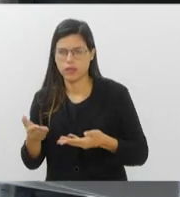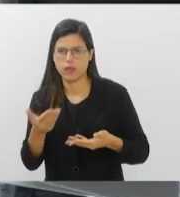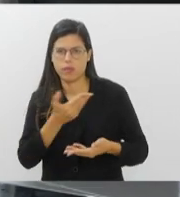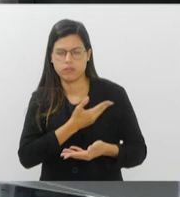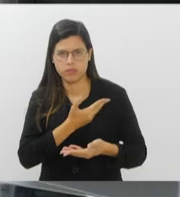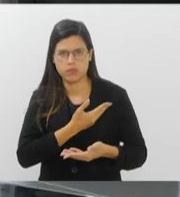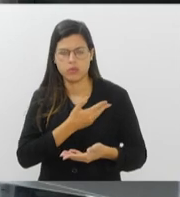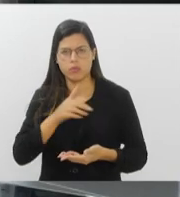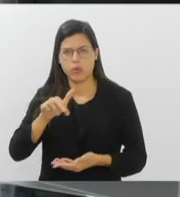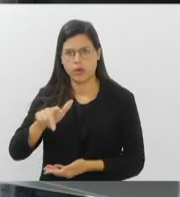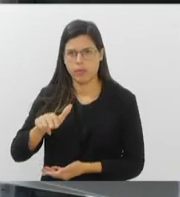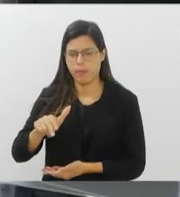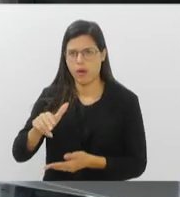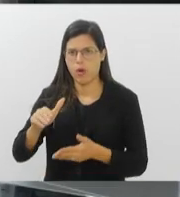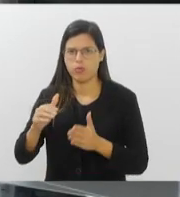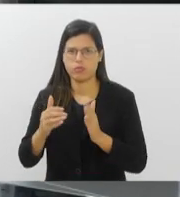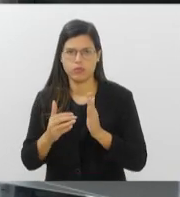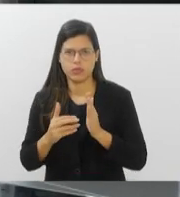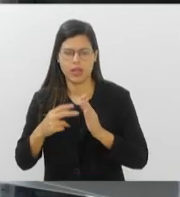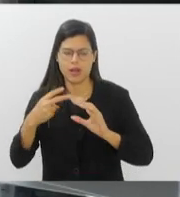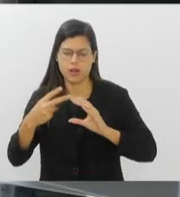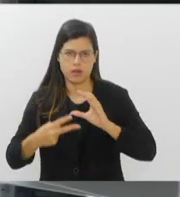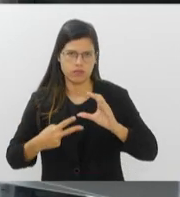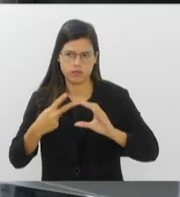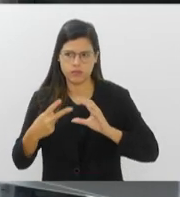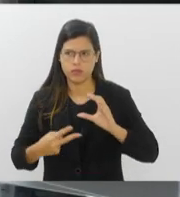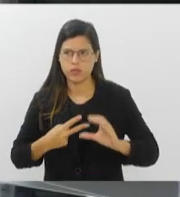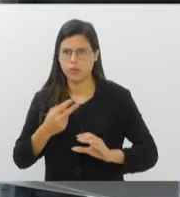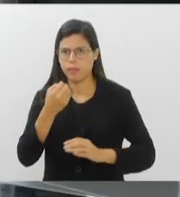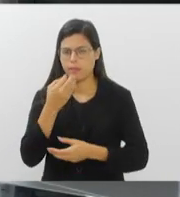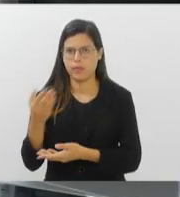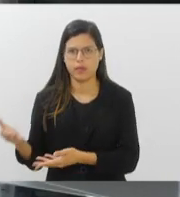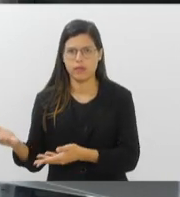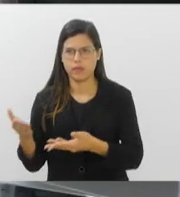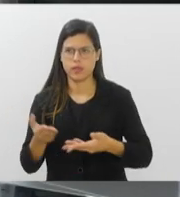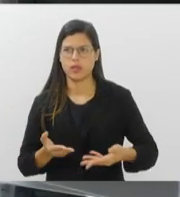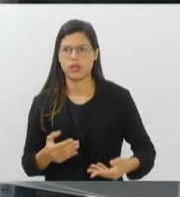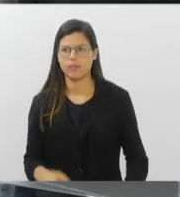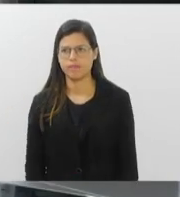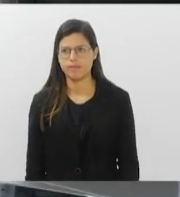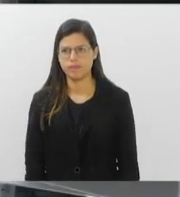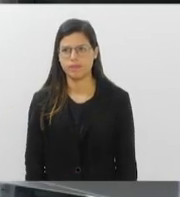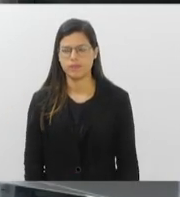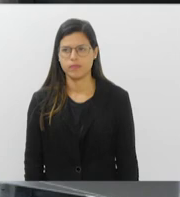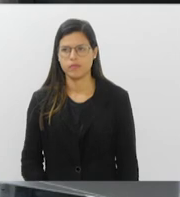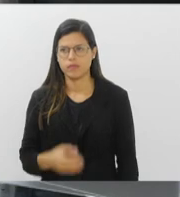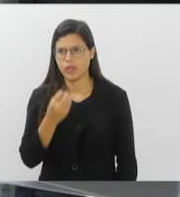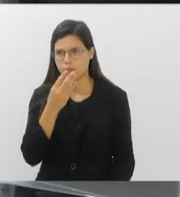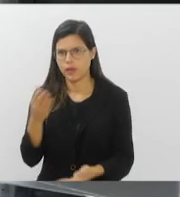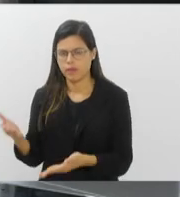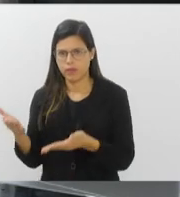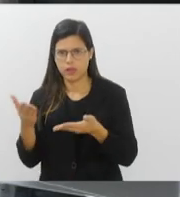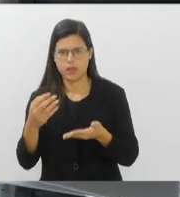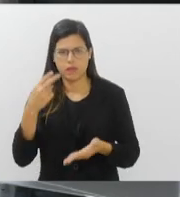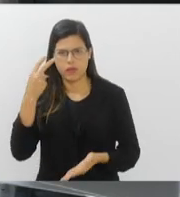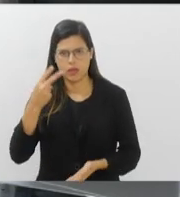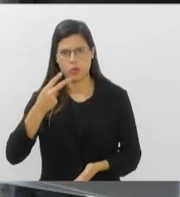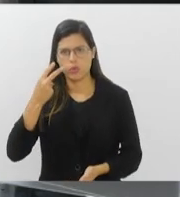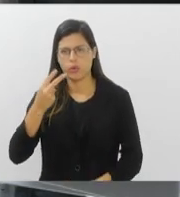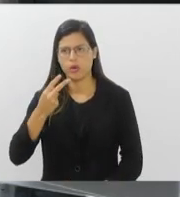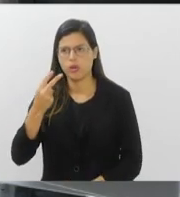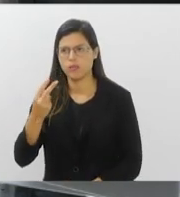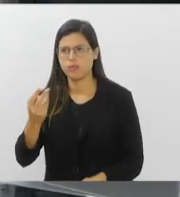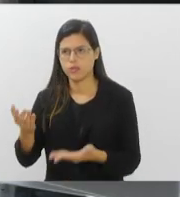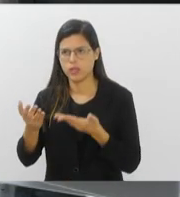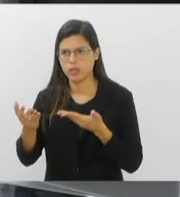na Câmara de Vereadores, seja muito bem-vinda, muito nos honra a sua presença. Bem-vinda, vereadora Luciana. Seja muito bem-vinda, vereadora. Se quiser se